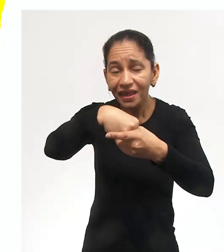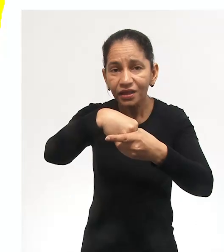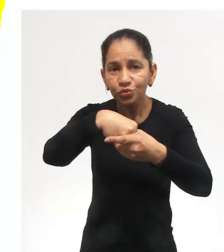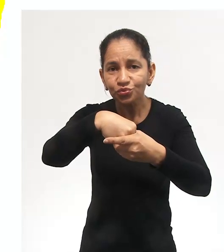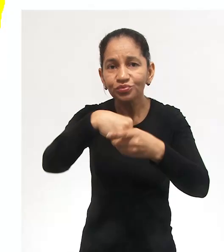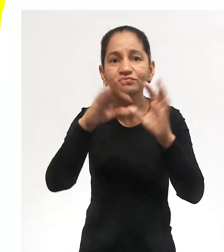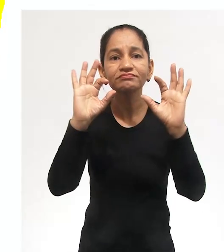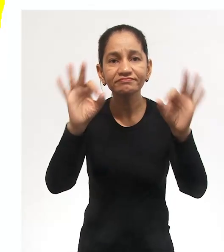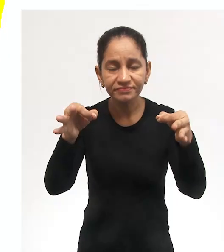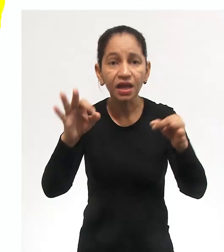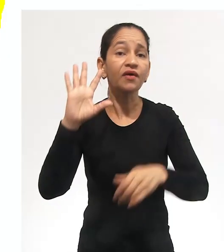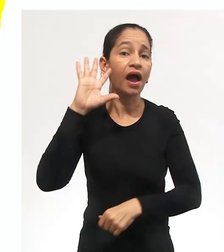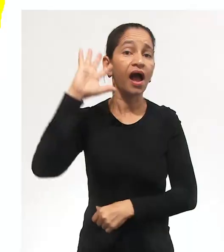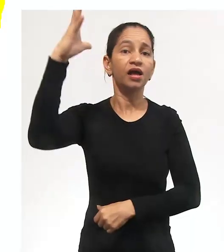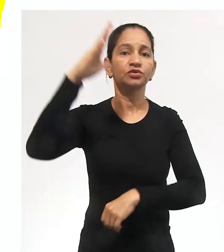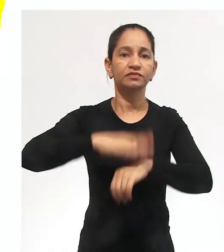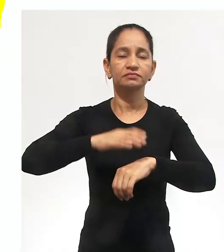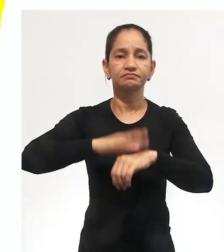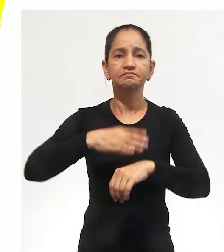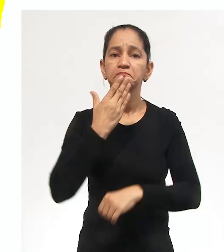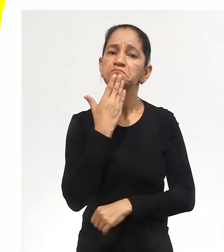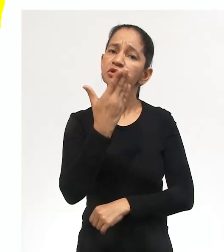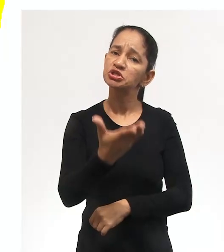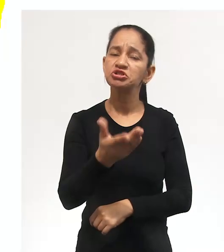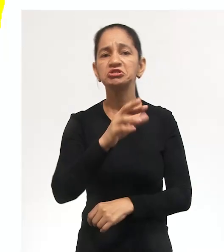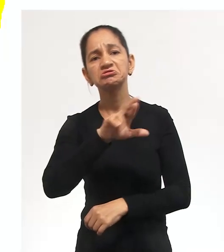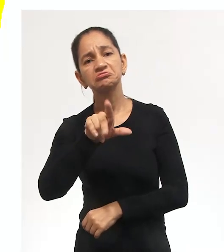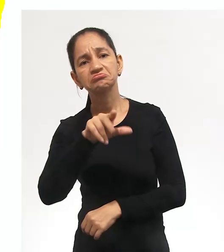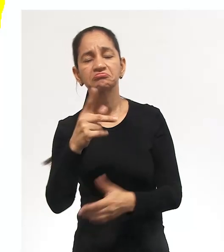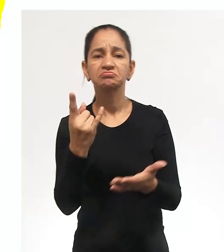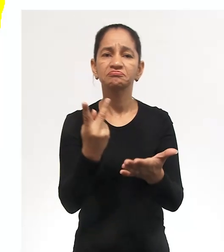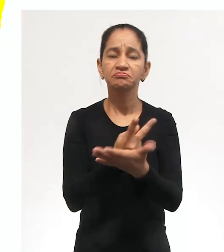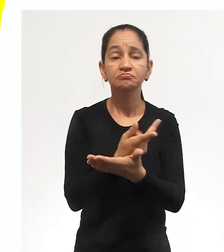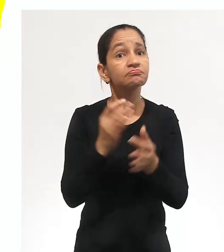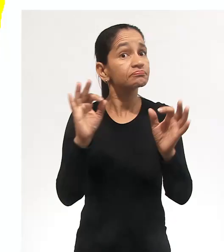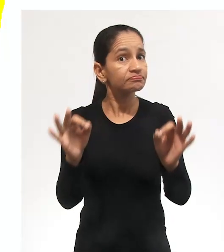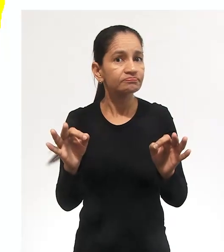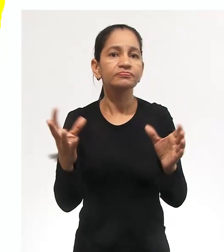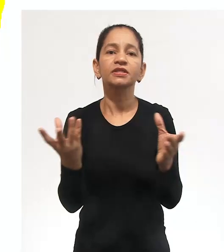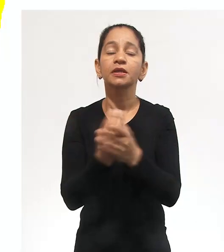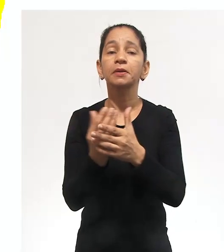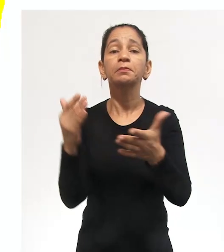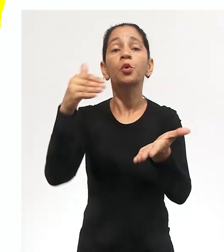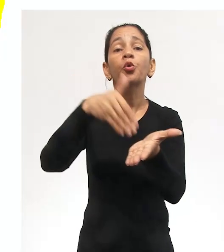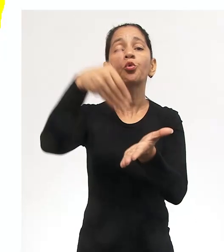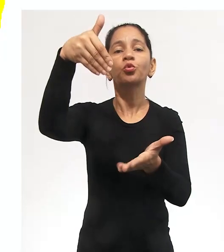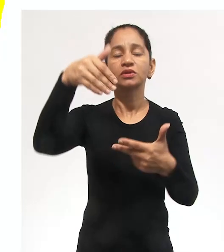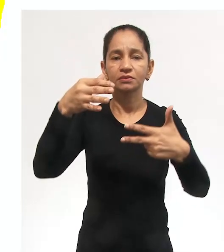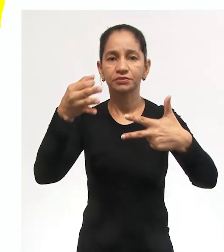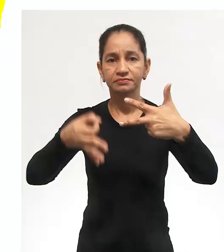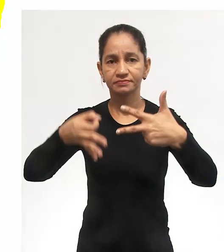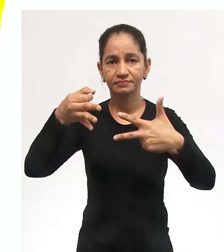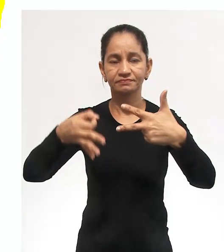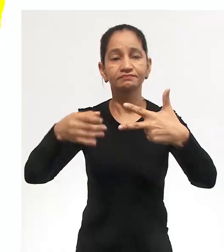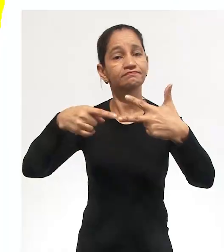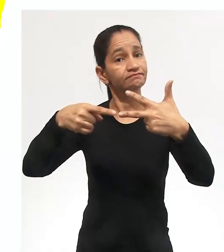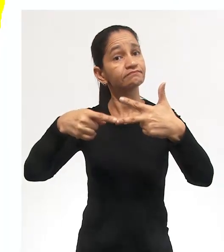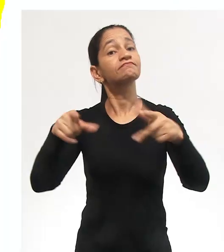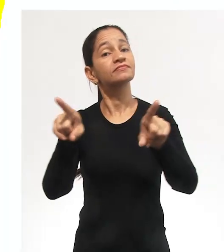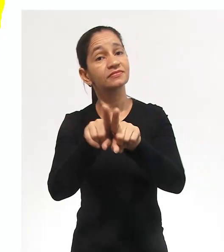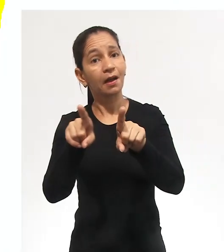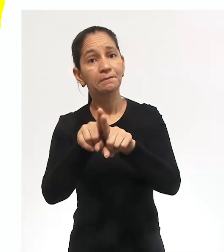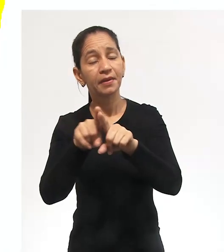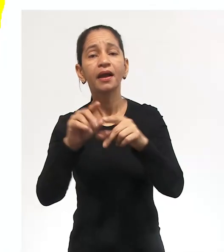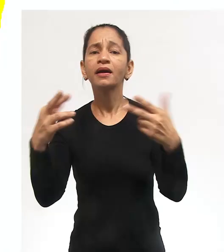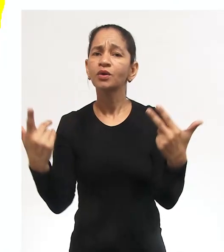vai julgar e decidir se aquele pedido tem fundamento ou não. Olha aí. E por último aqui o judiciário, né, que também exerce ações, né, de natureza